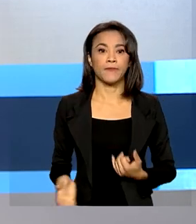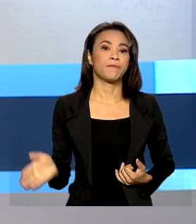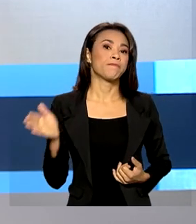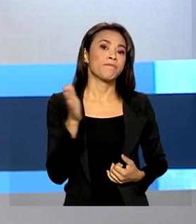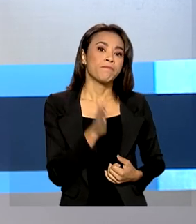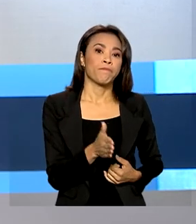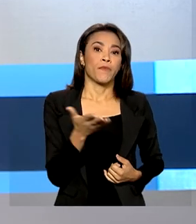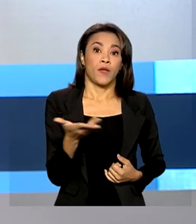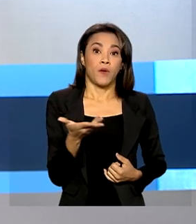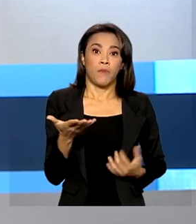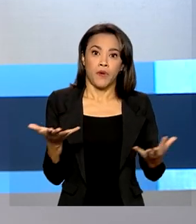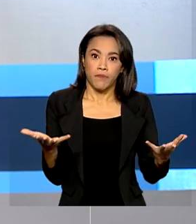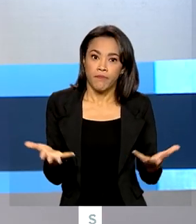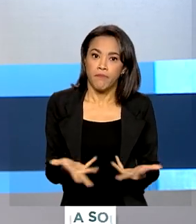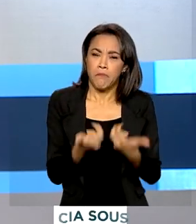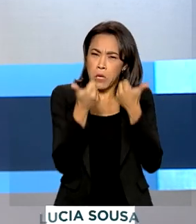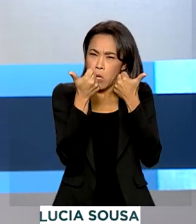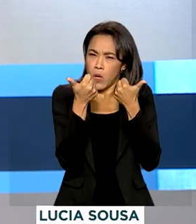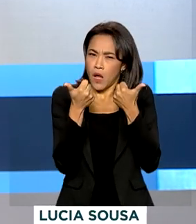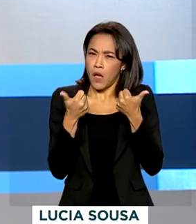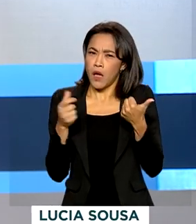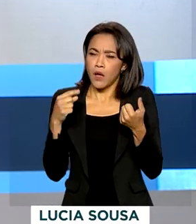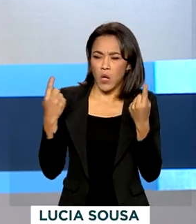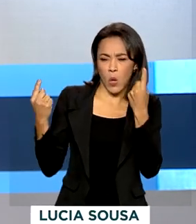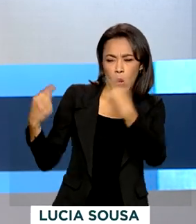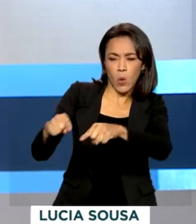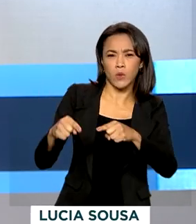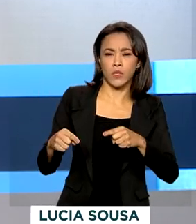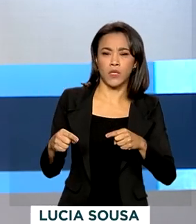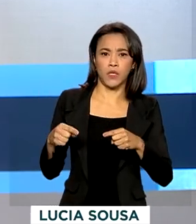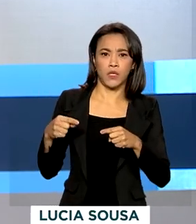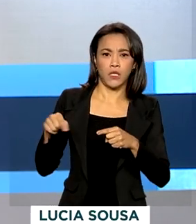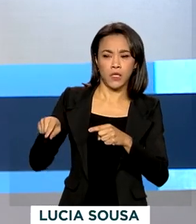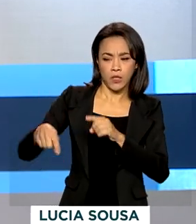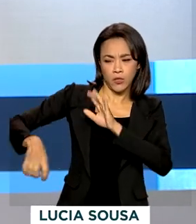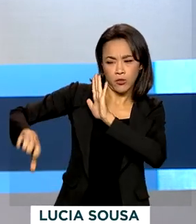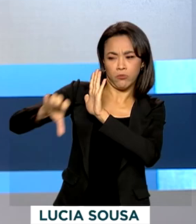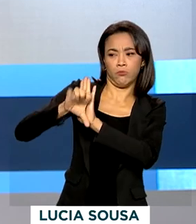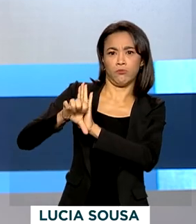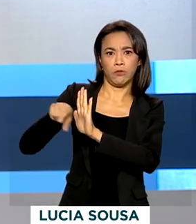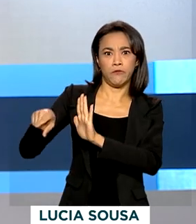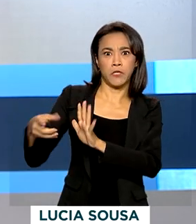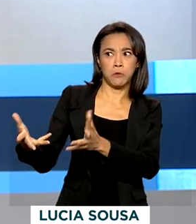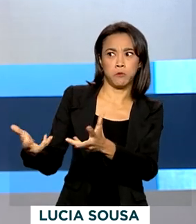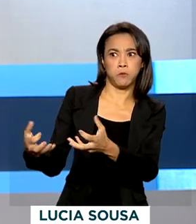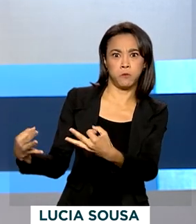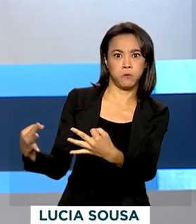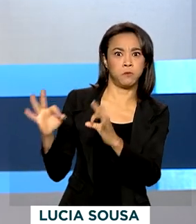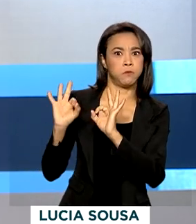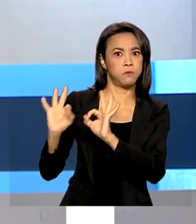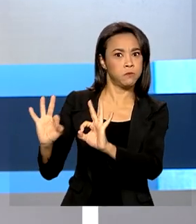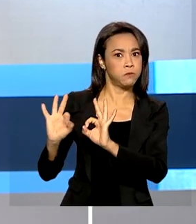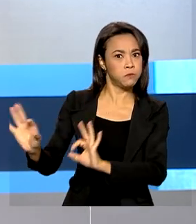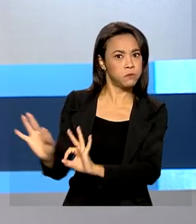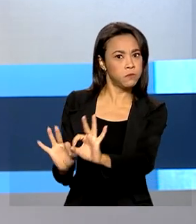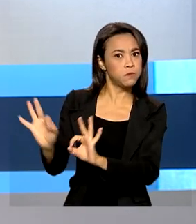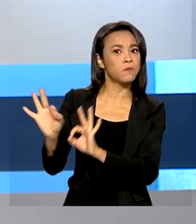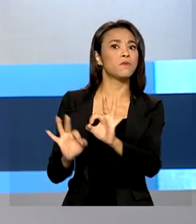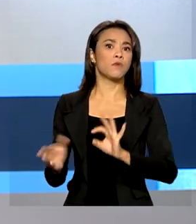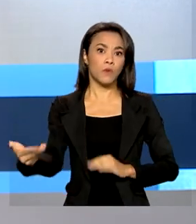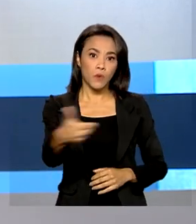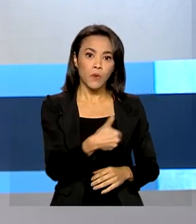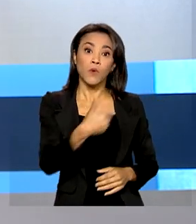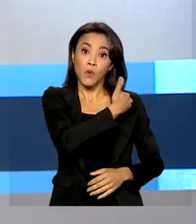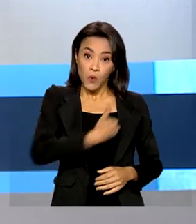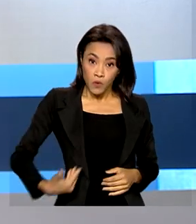e para aprimorar o combate às organizações criminosas que ficam mais sofisticadas a cada dia o governo brasileiro quer criar uma